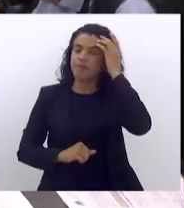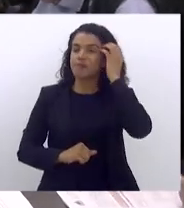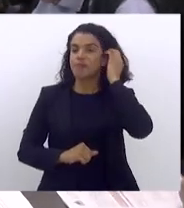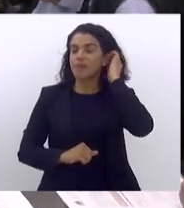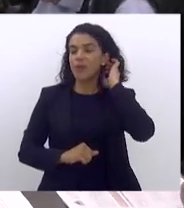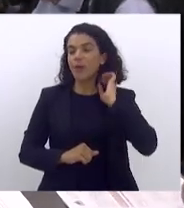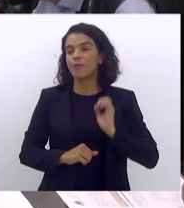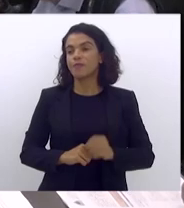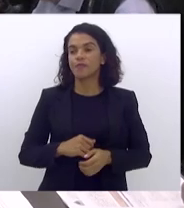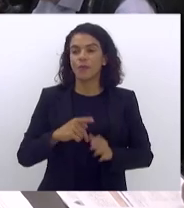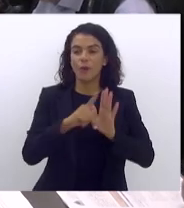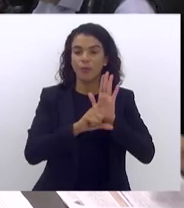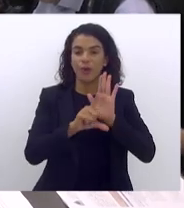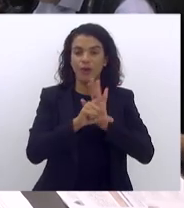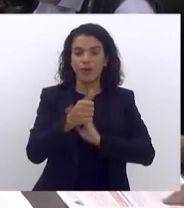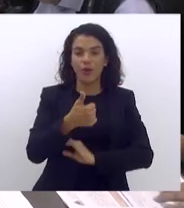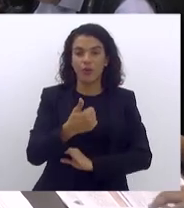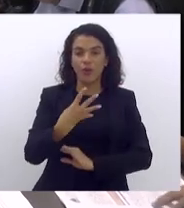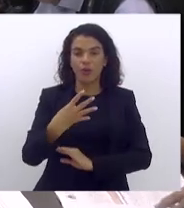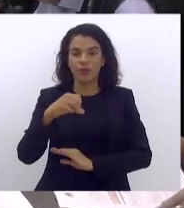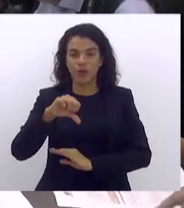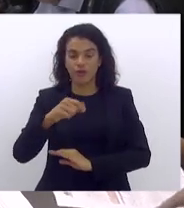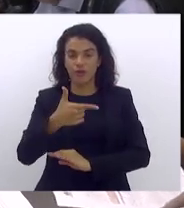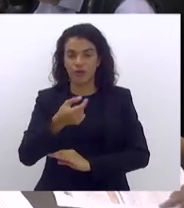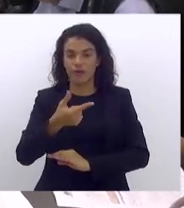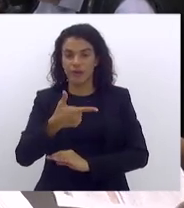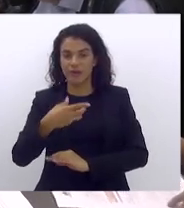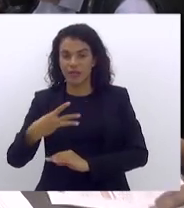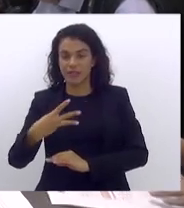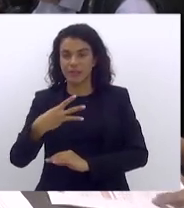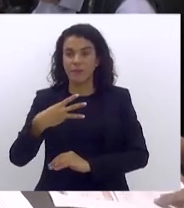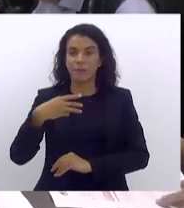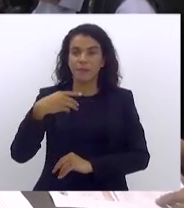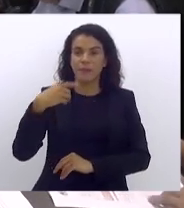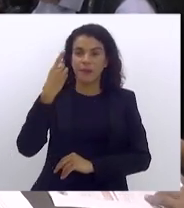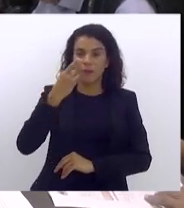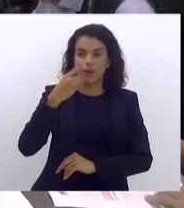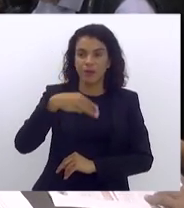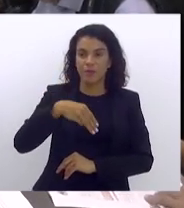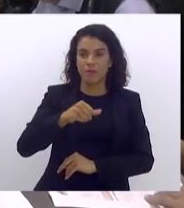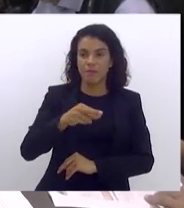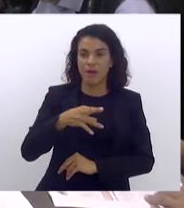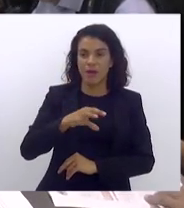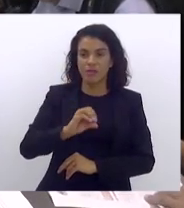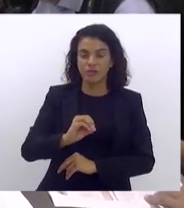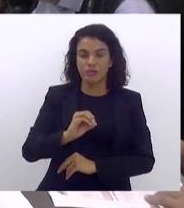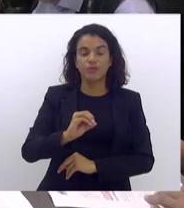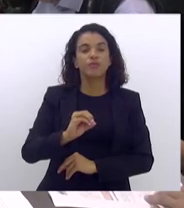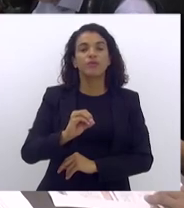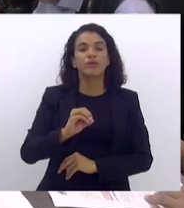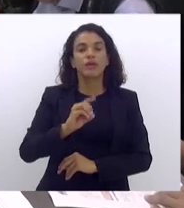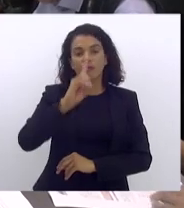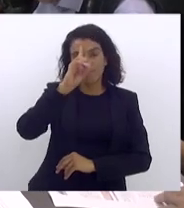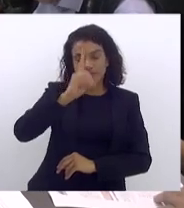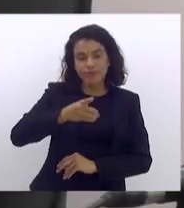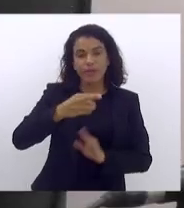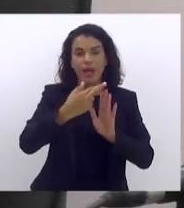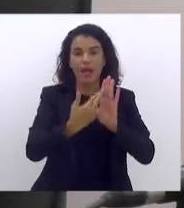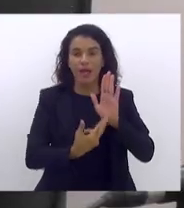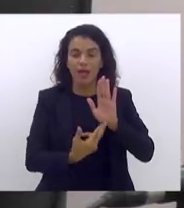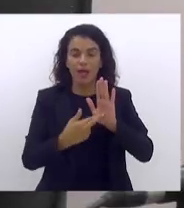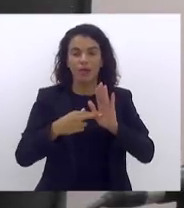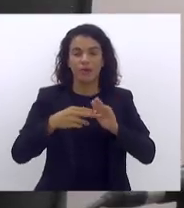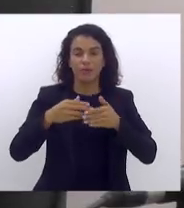primeiro da pauta, é o PL 149 de 23, de autoria do deputado Márcio Canella, que regulamenta a distância mínima e máxima entre tela